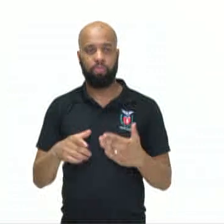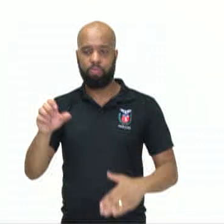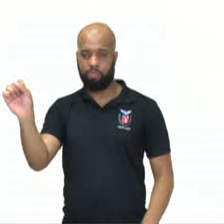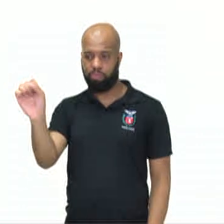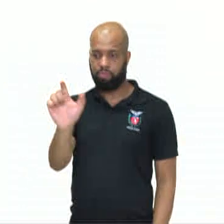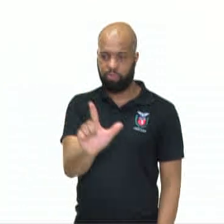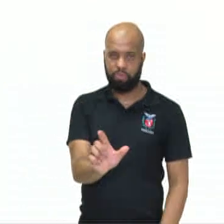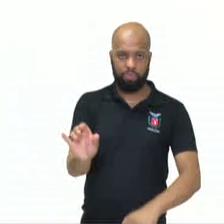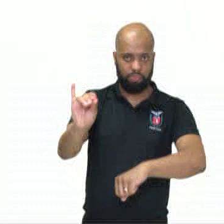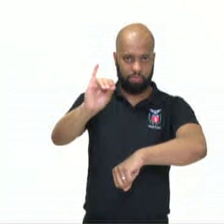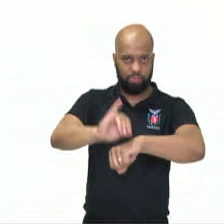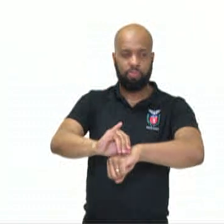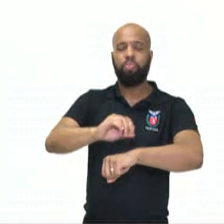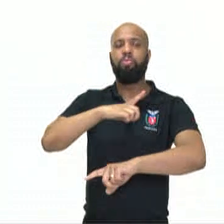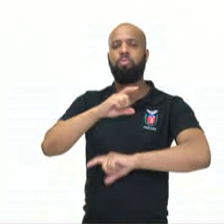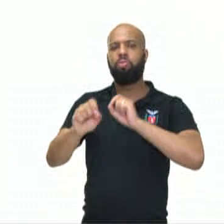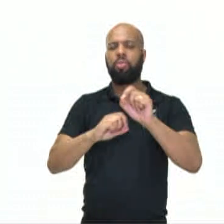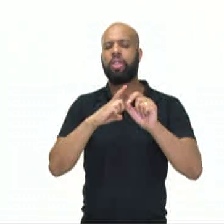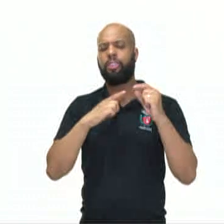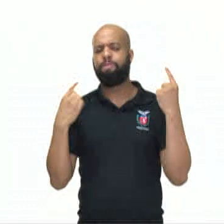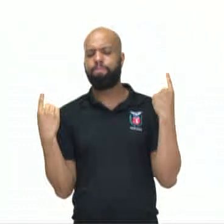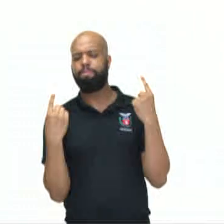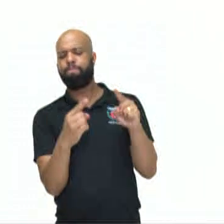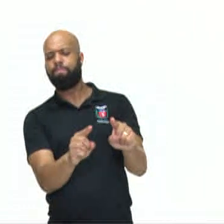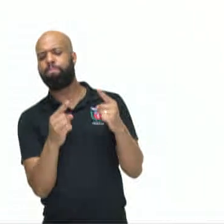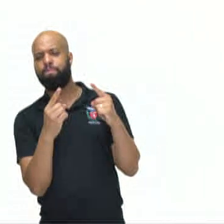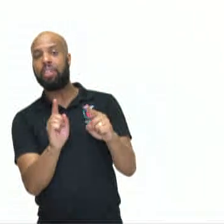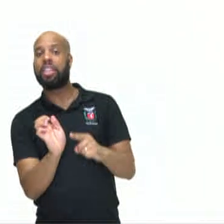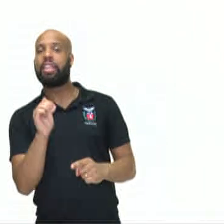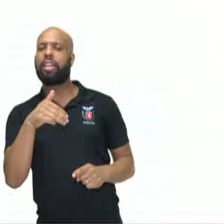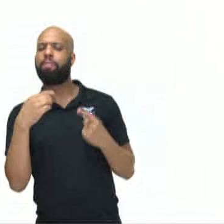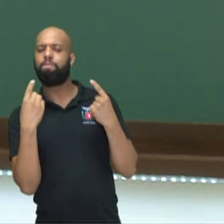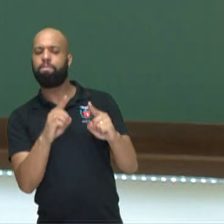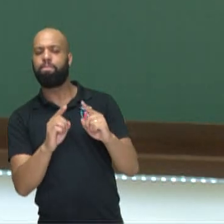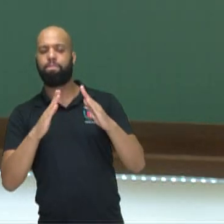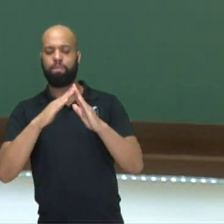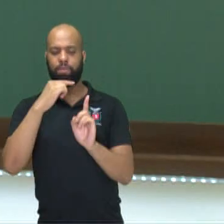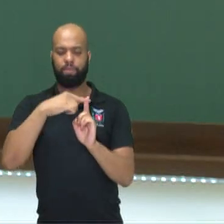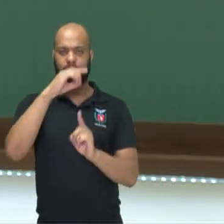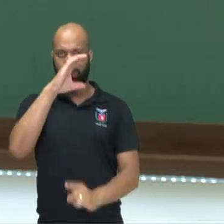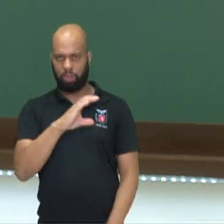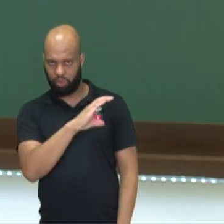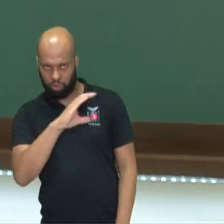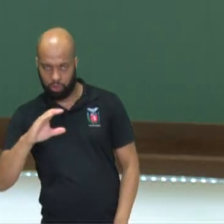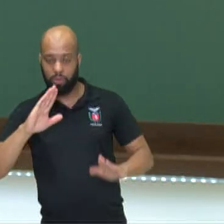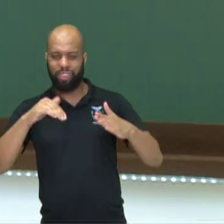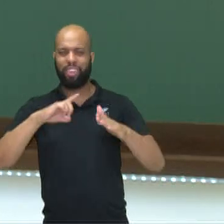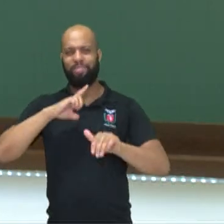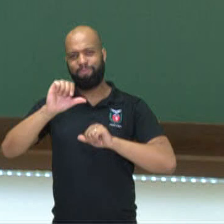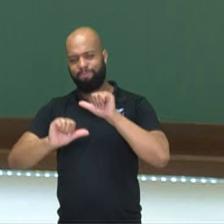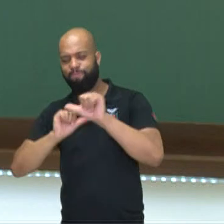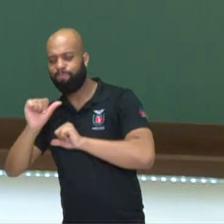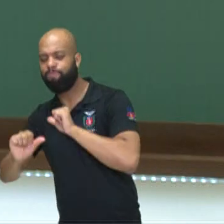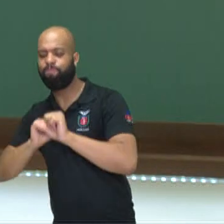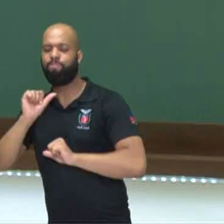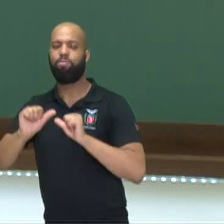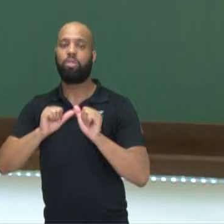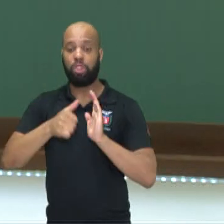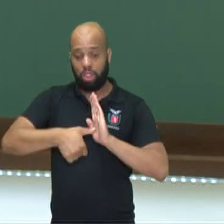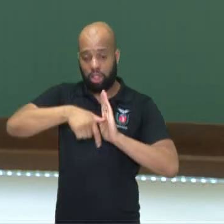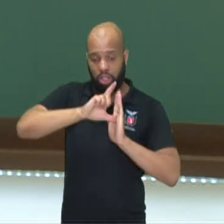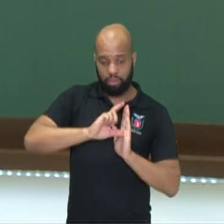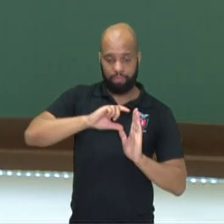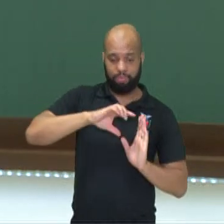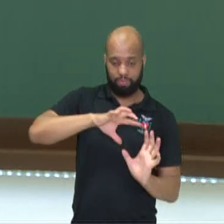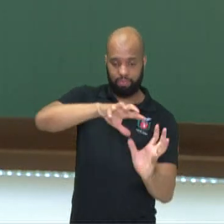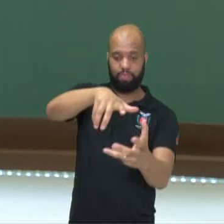heliocentrismo sofreu forte oposição da Igreja. Então, essa mudança no paradigma, antes a